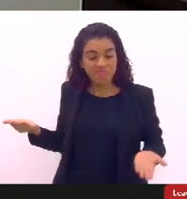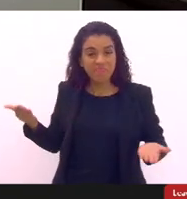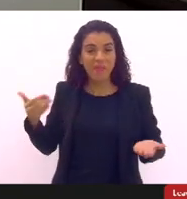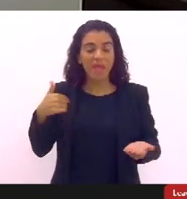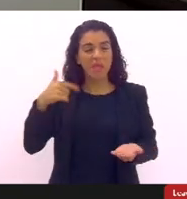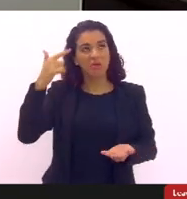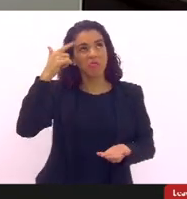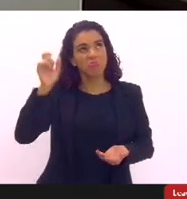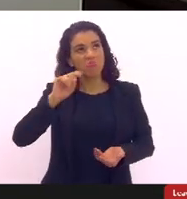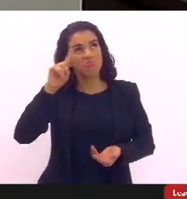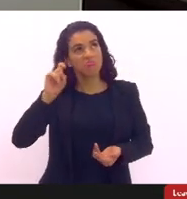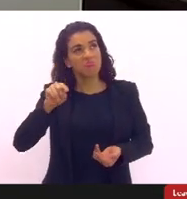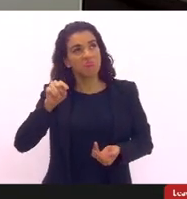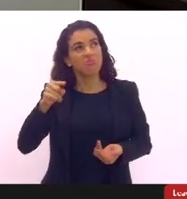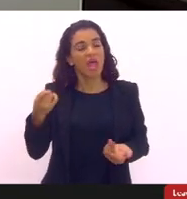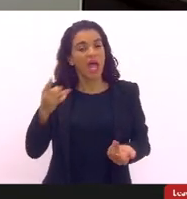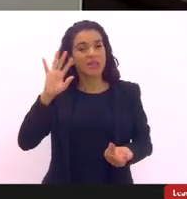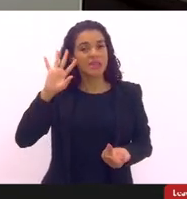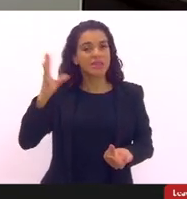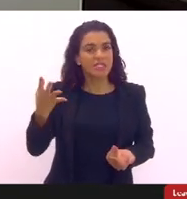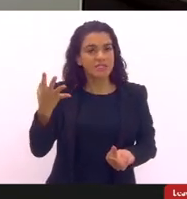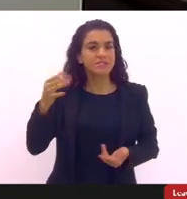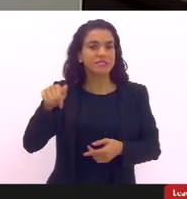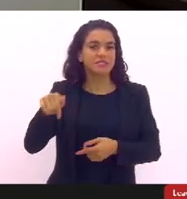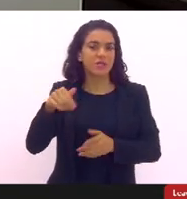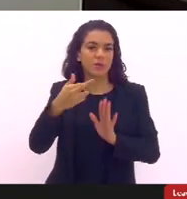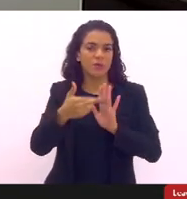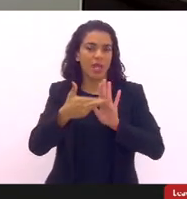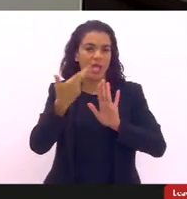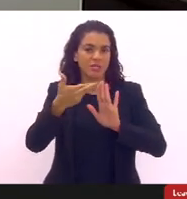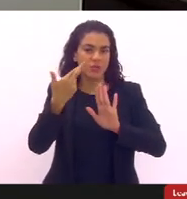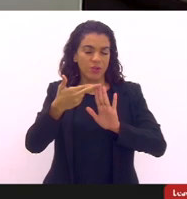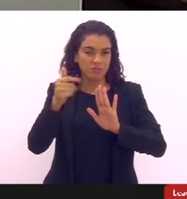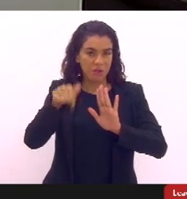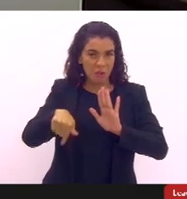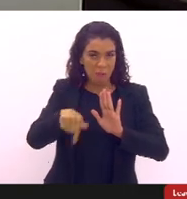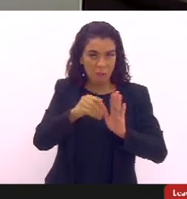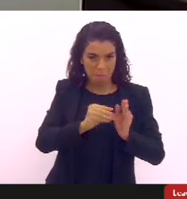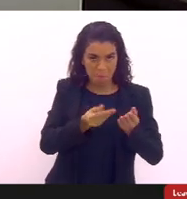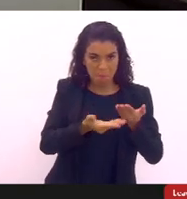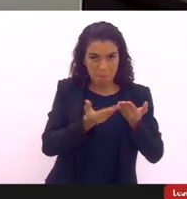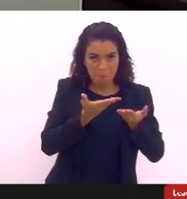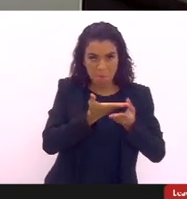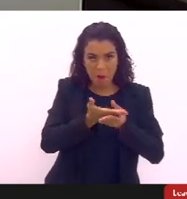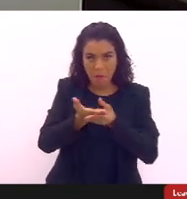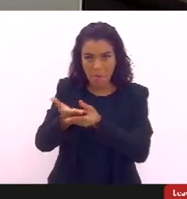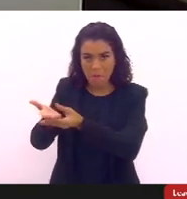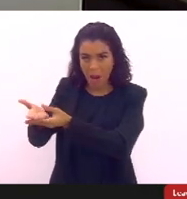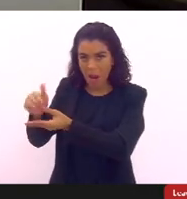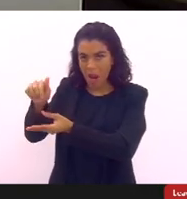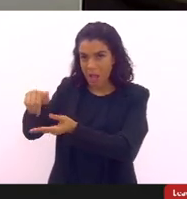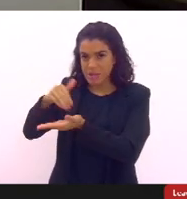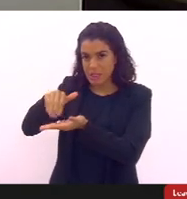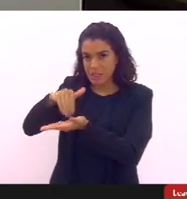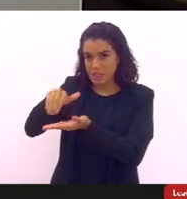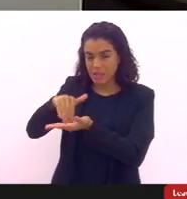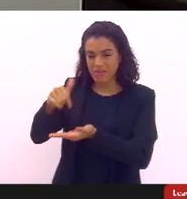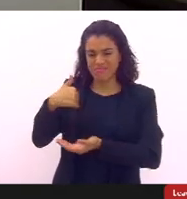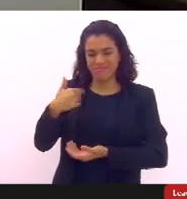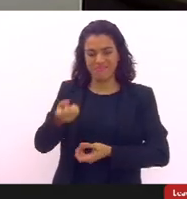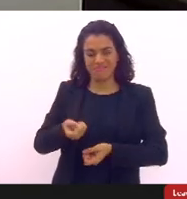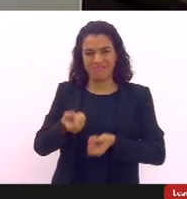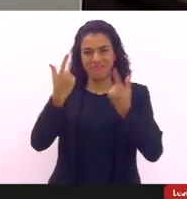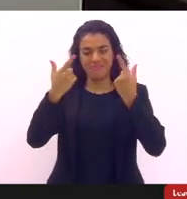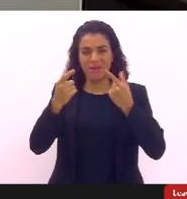fico me perguntando se a decisão dessa resolução não passou aí pela secretaria. Por que que agora, até me causa